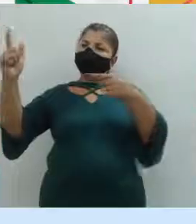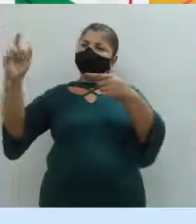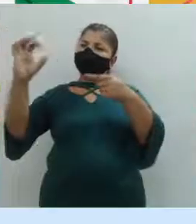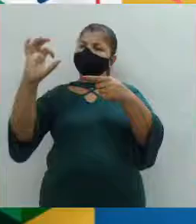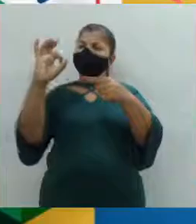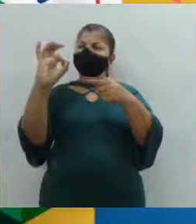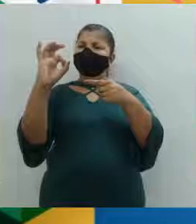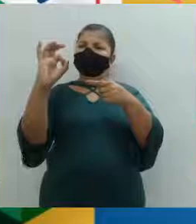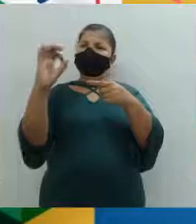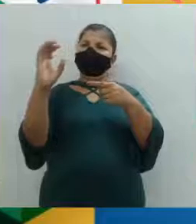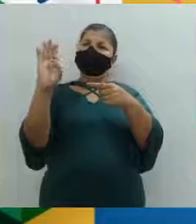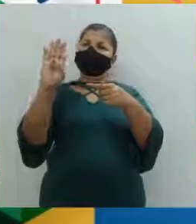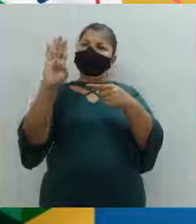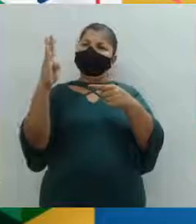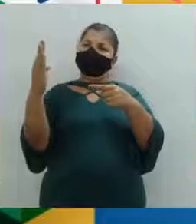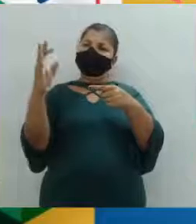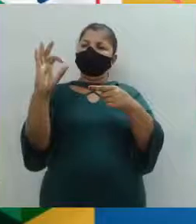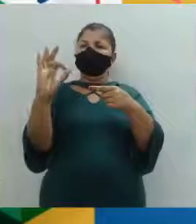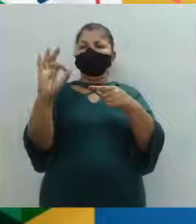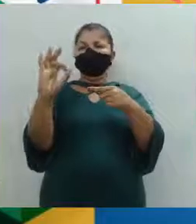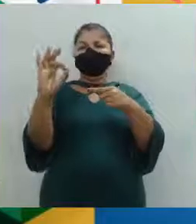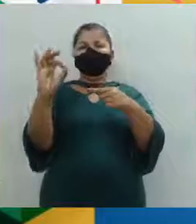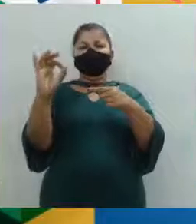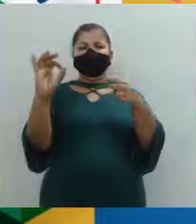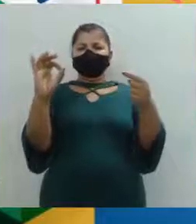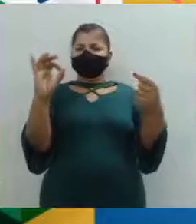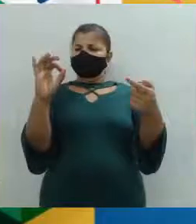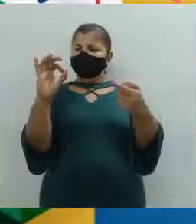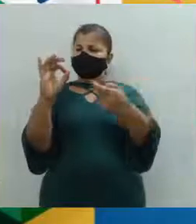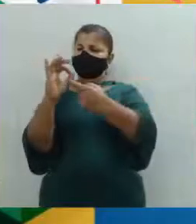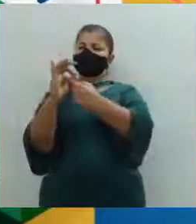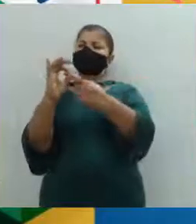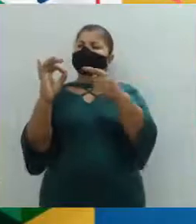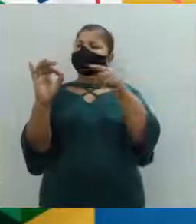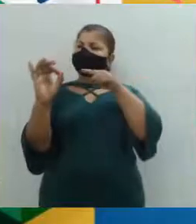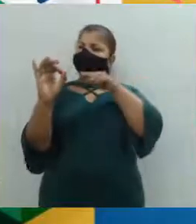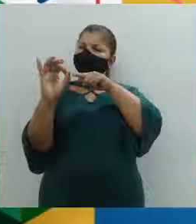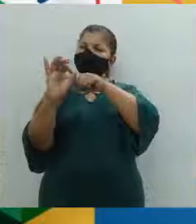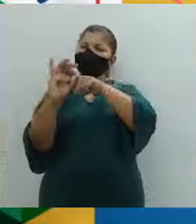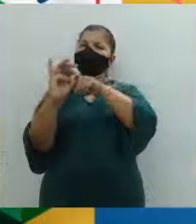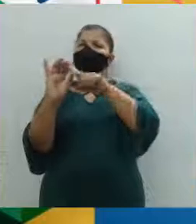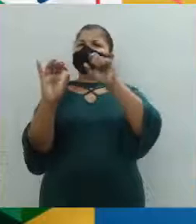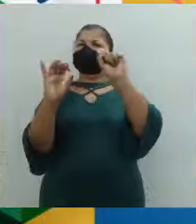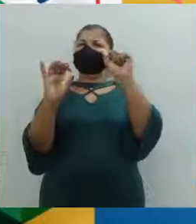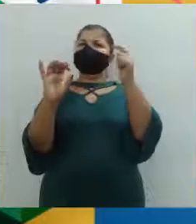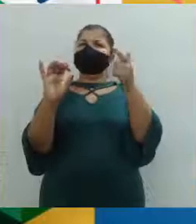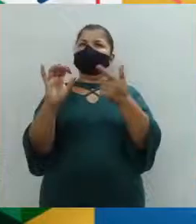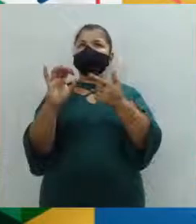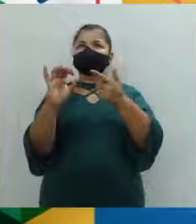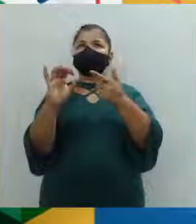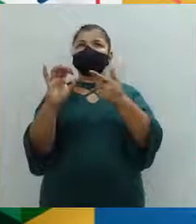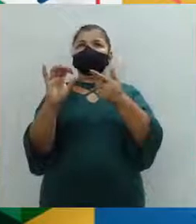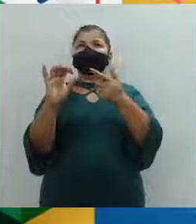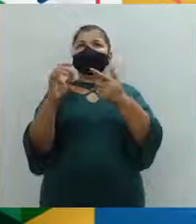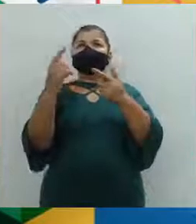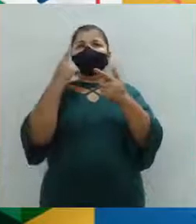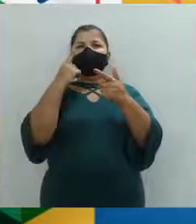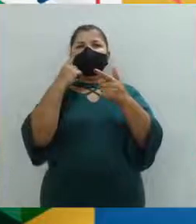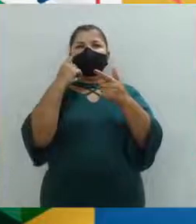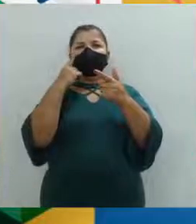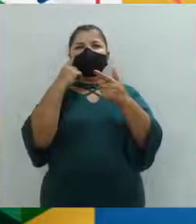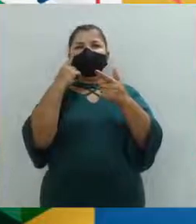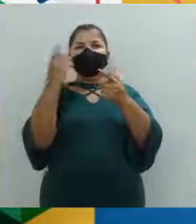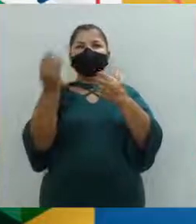porta dele, um buraquinho na porta do quarto dele, e a luz estava passando. Ele disse: espera aí, vou estudar agora nesse momento o